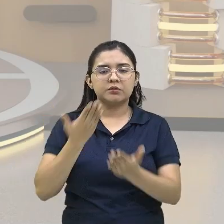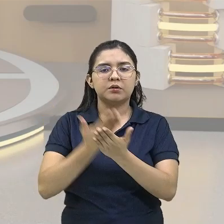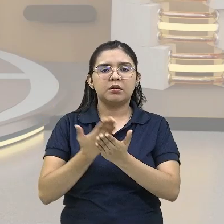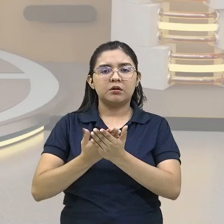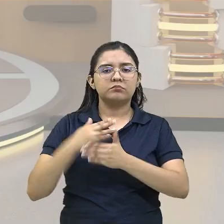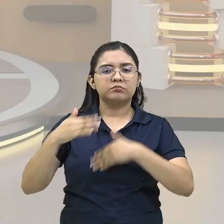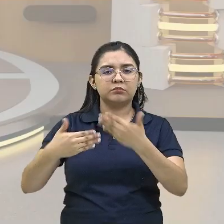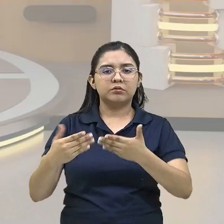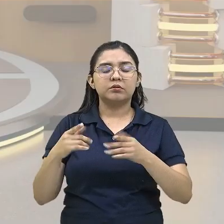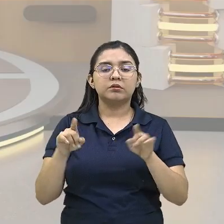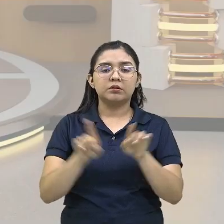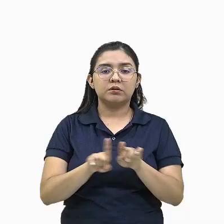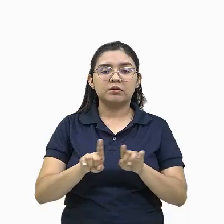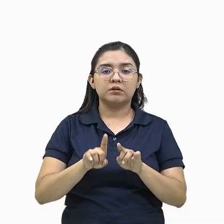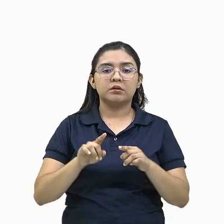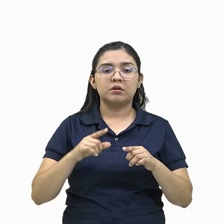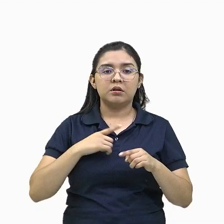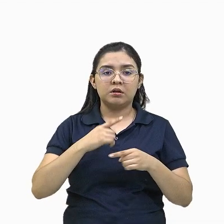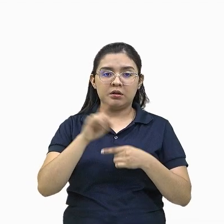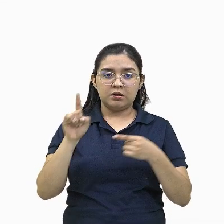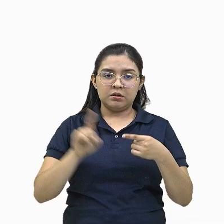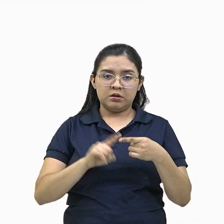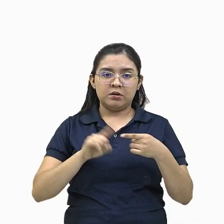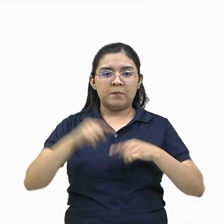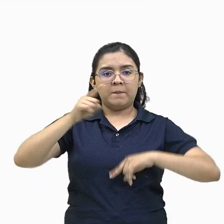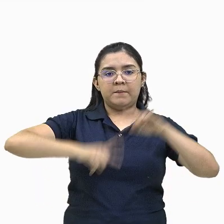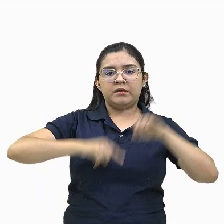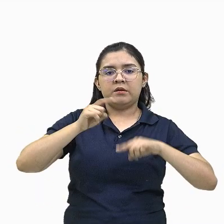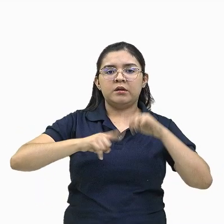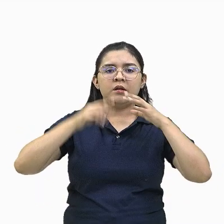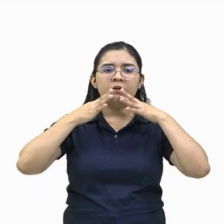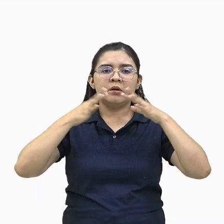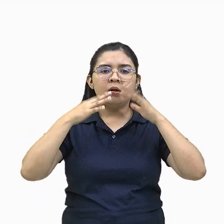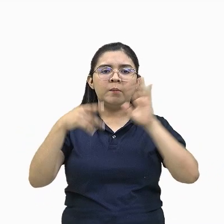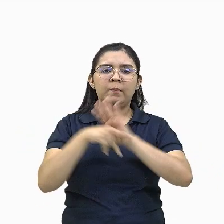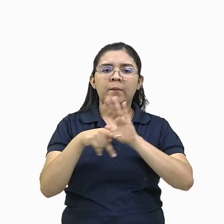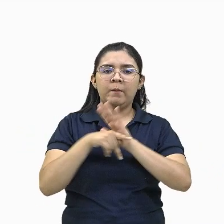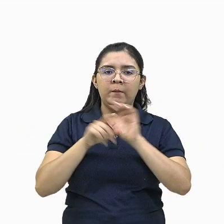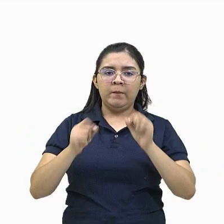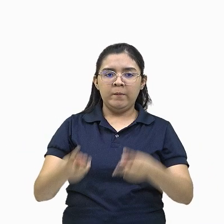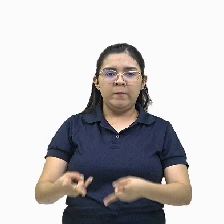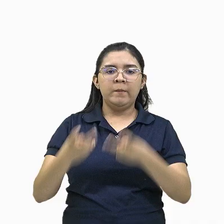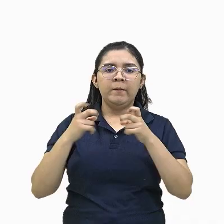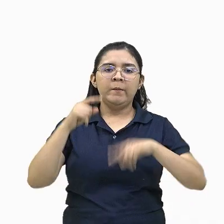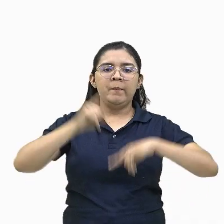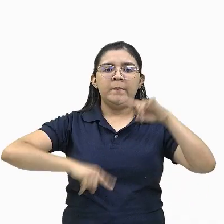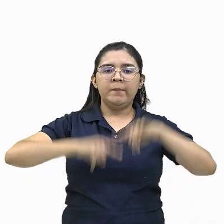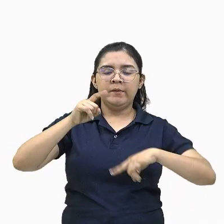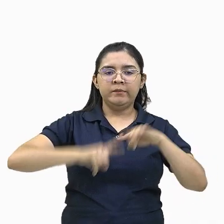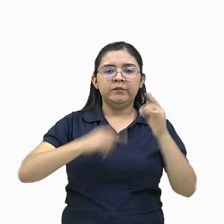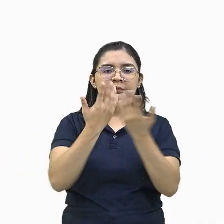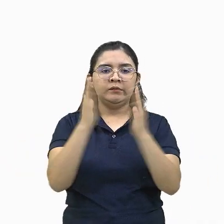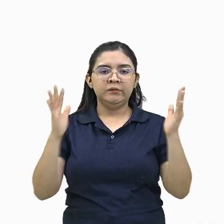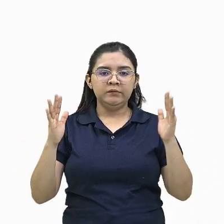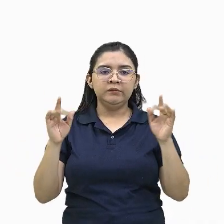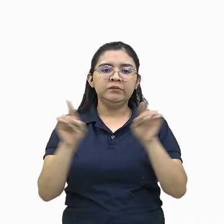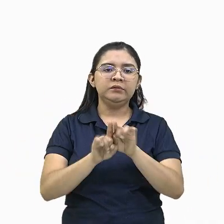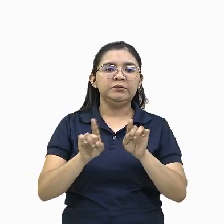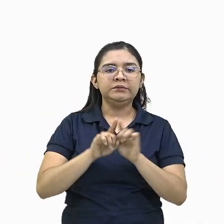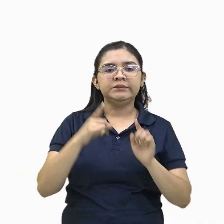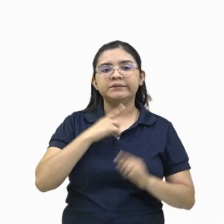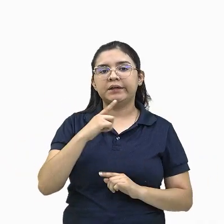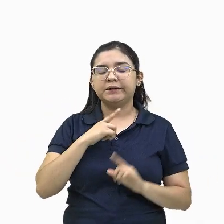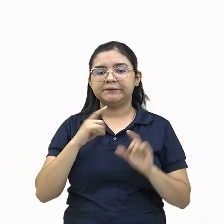aula, nós temos o ciclo das drogas do sertão, né? Aí a gente vai observar a exploração de alguns produtos florestais, né? Aí a